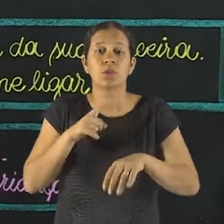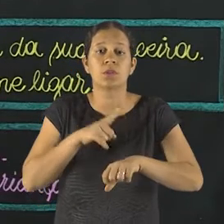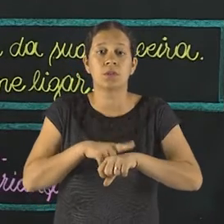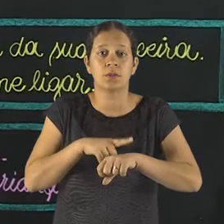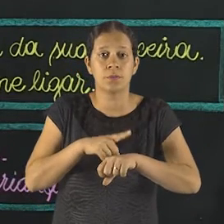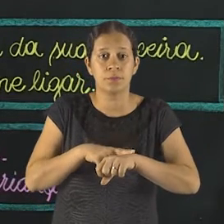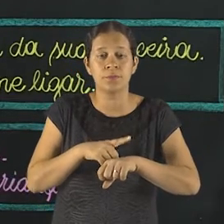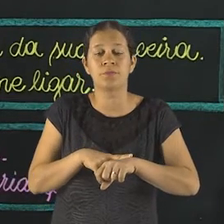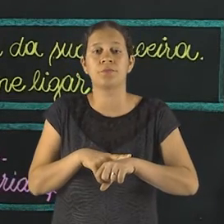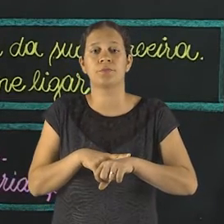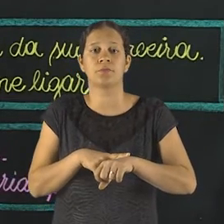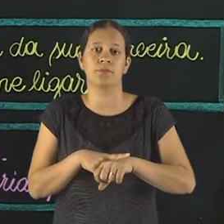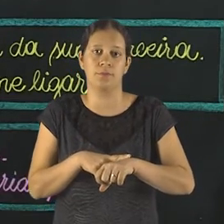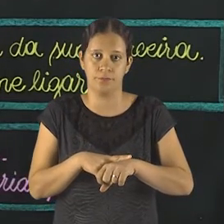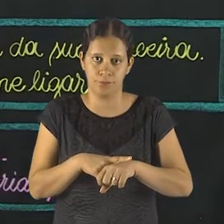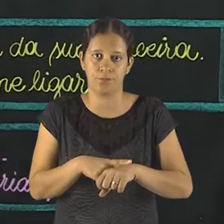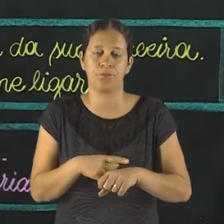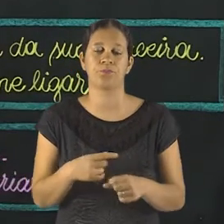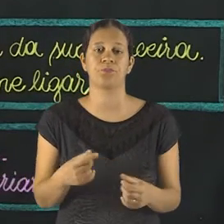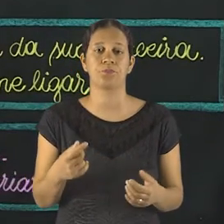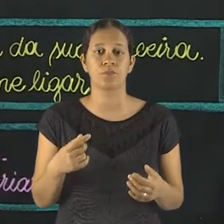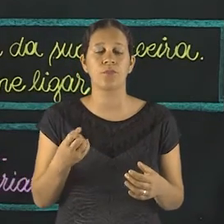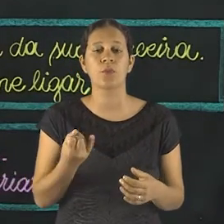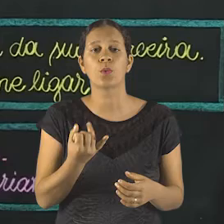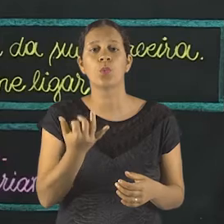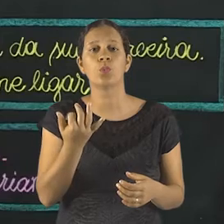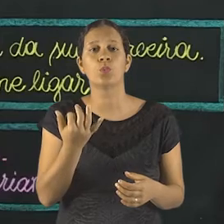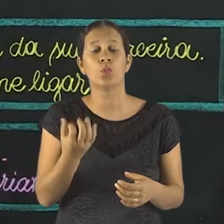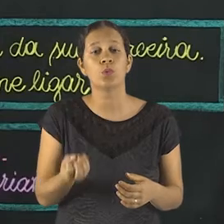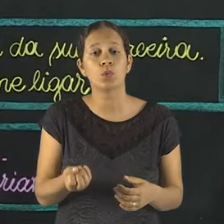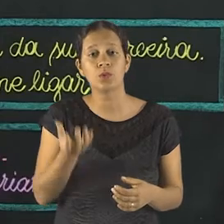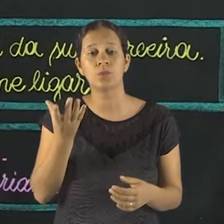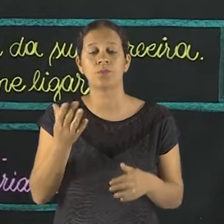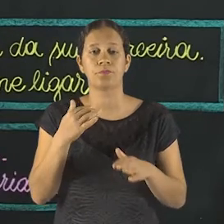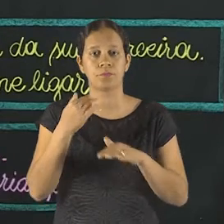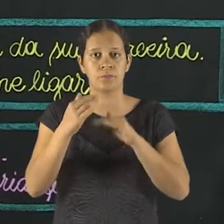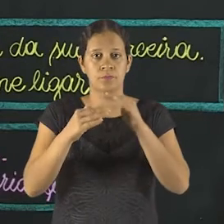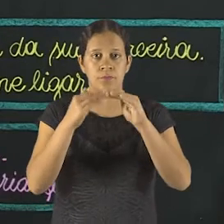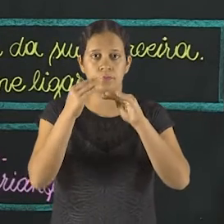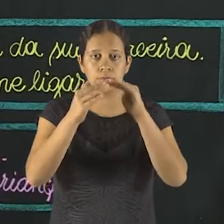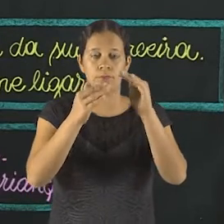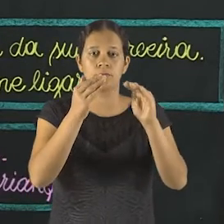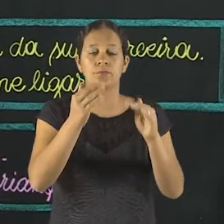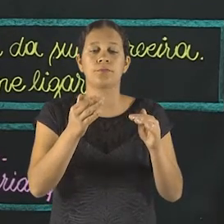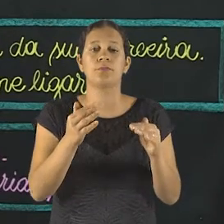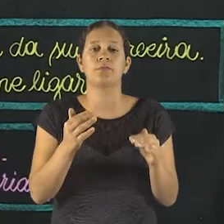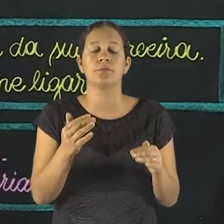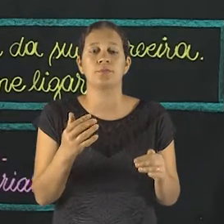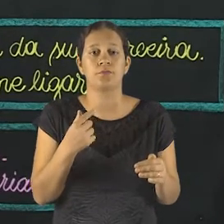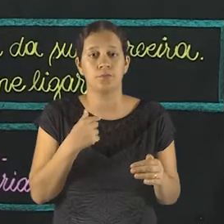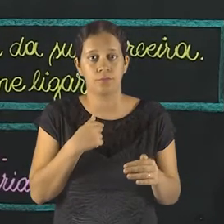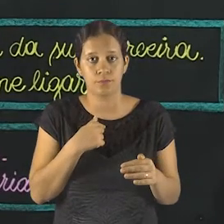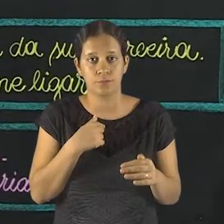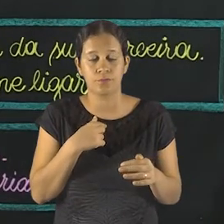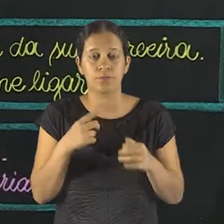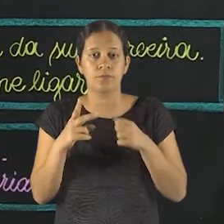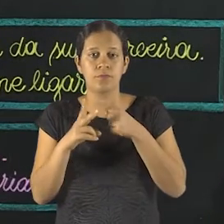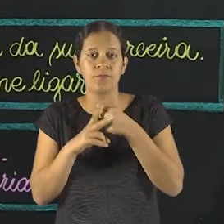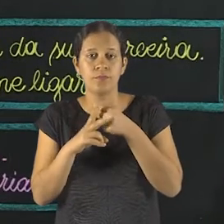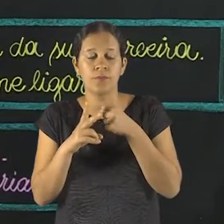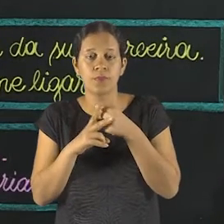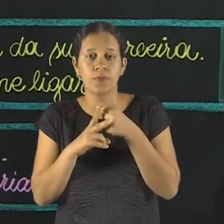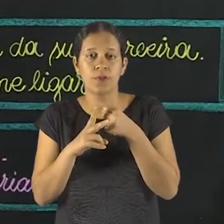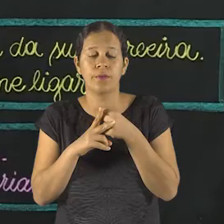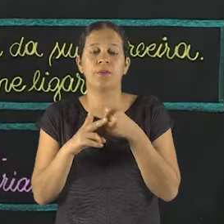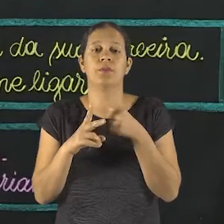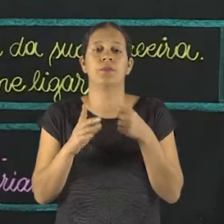tempo, né? Então, uma subordinada adverbial temporal. Ou seja, quando eu desenvolvo essa oração, quando eu coloco o verbo